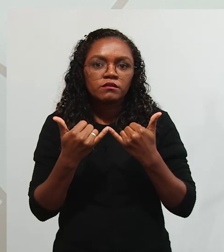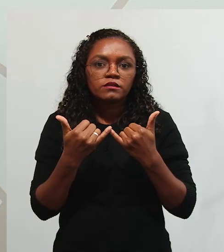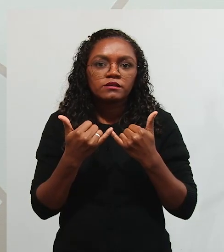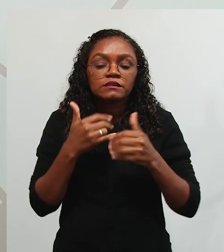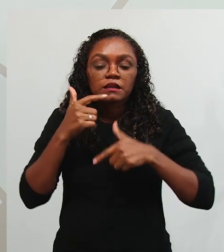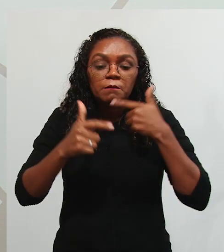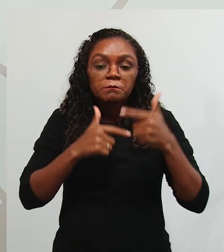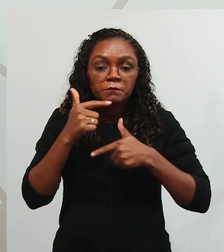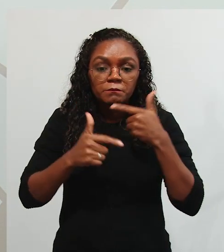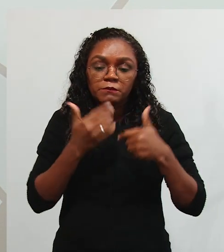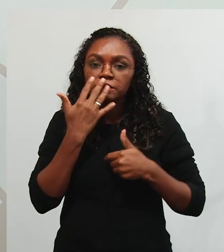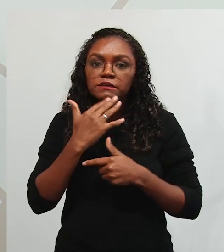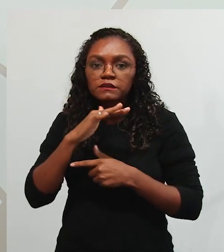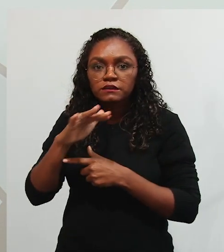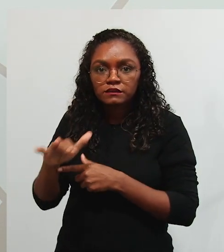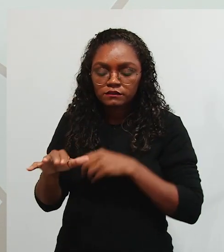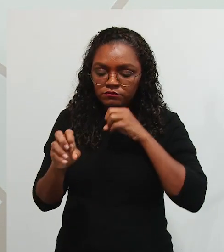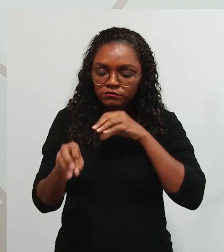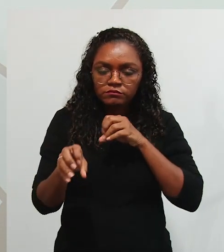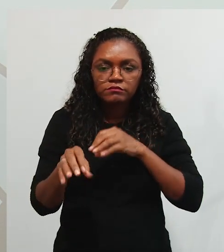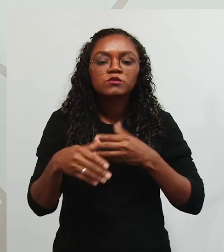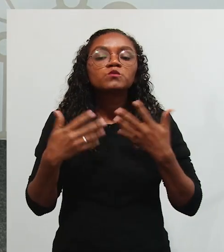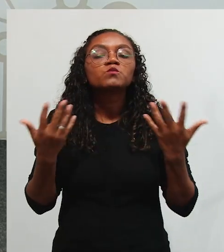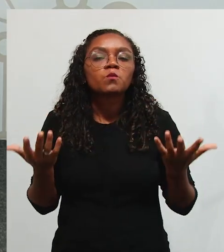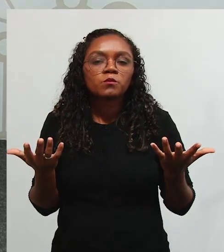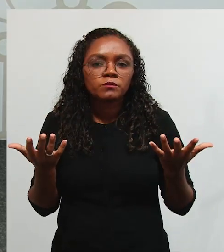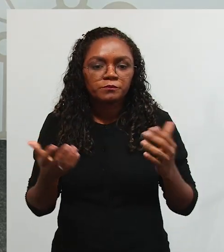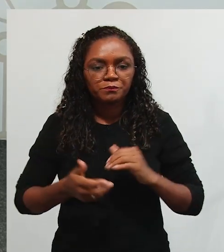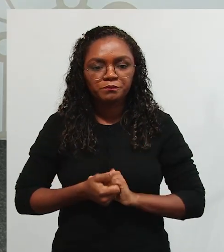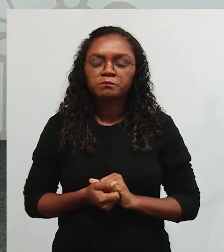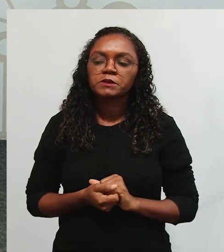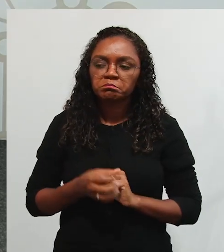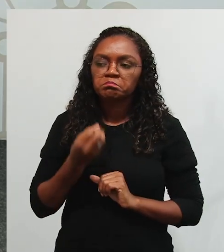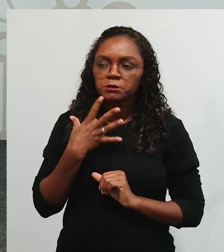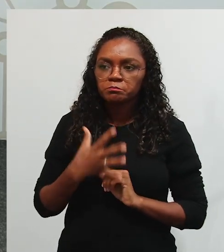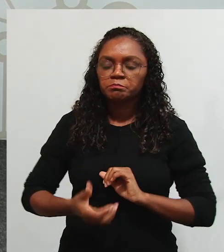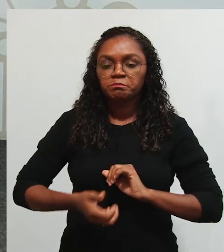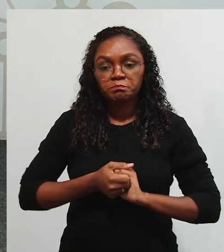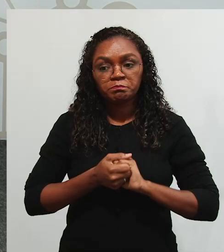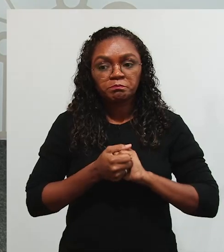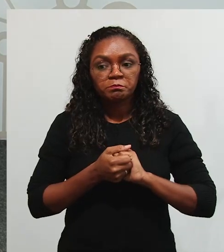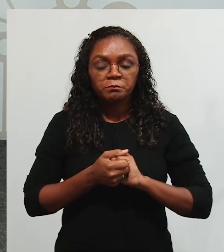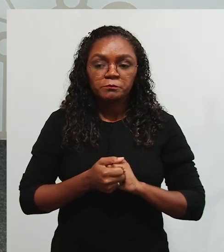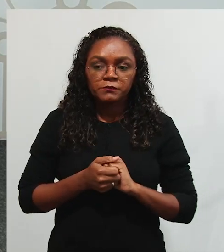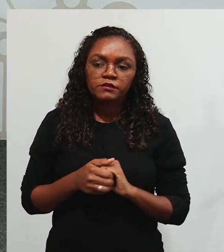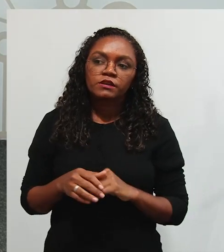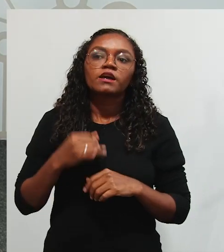trabalha com a criança na educação infantil? Muito bom. É sempre importante a gente